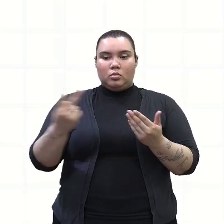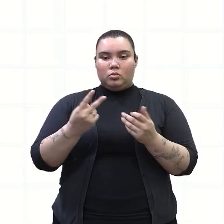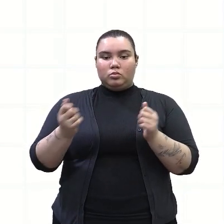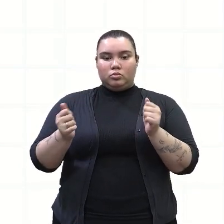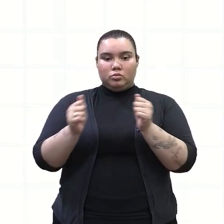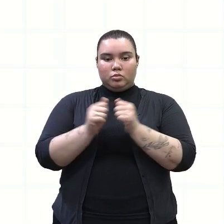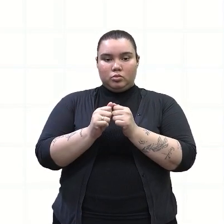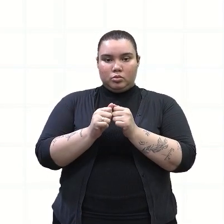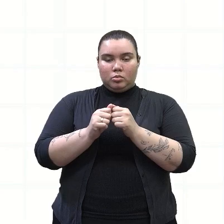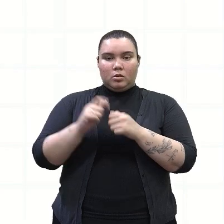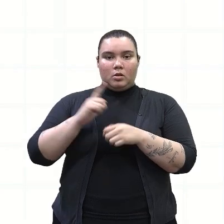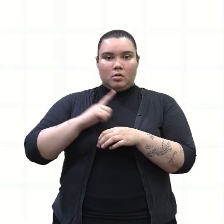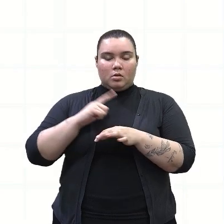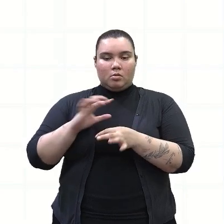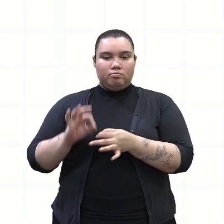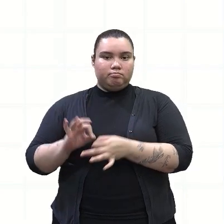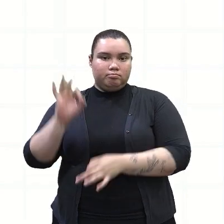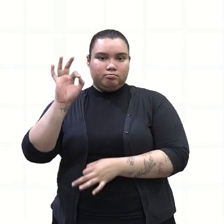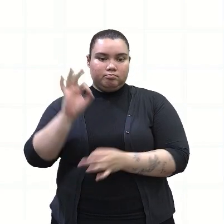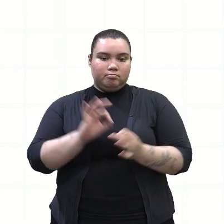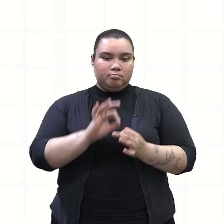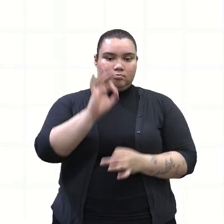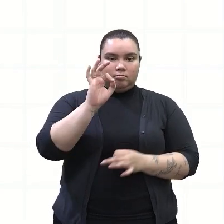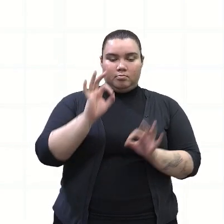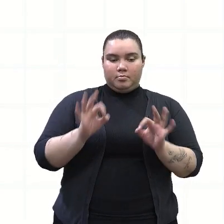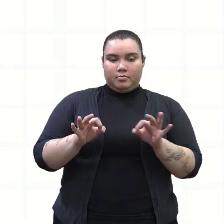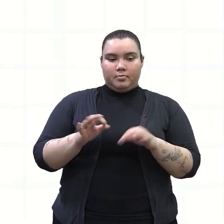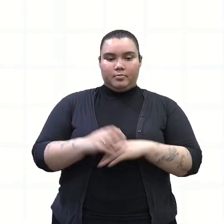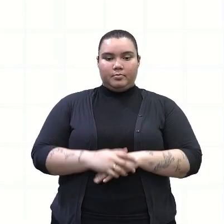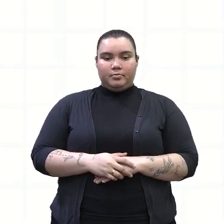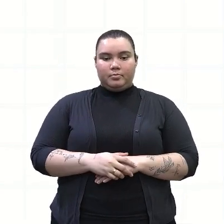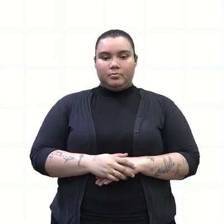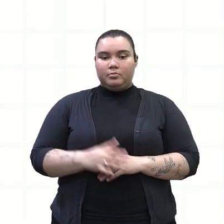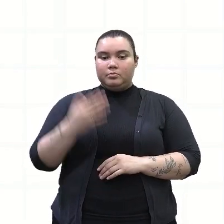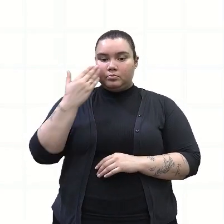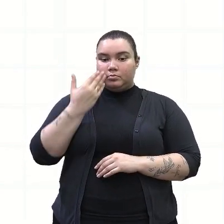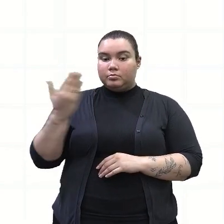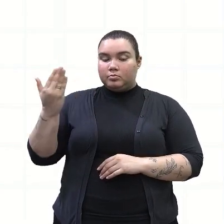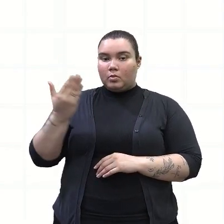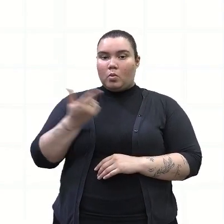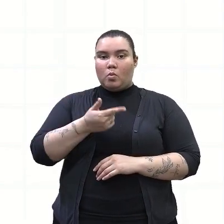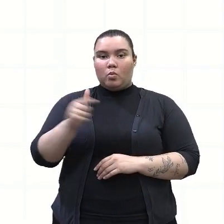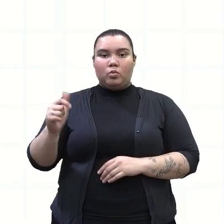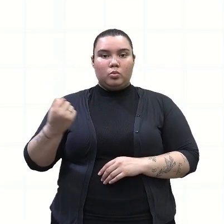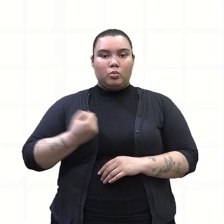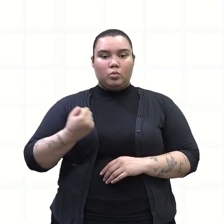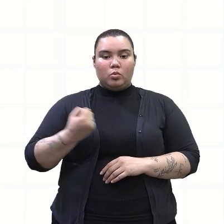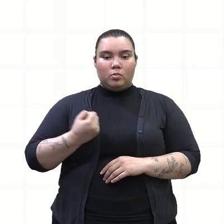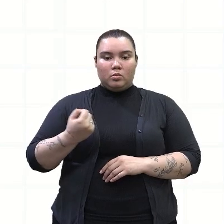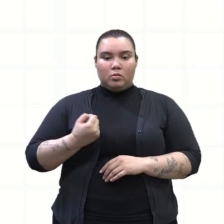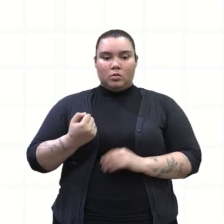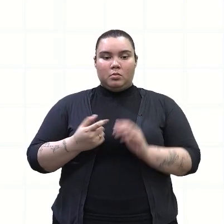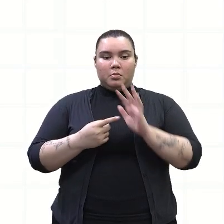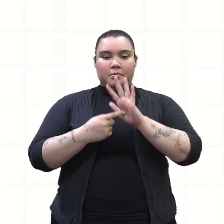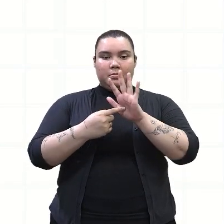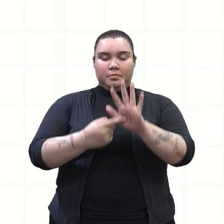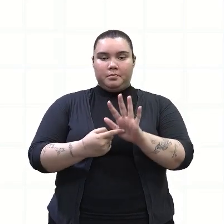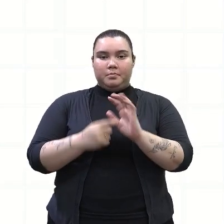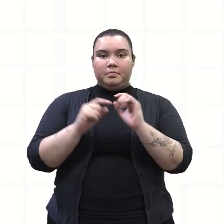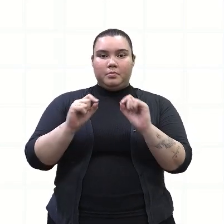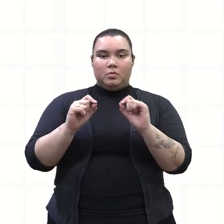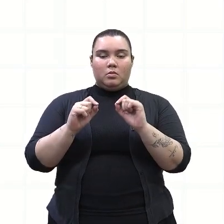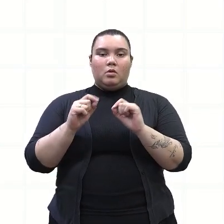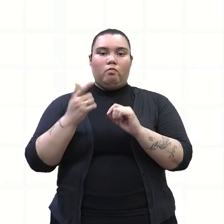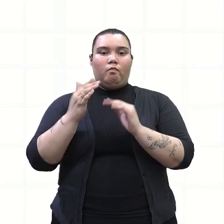dá esse total, right? Essa outra medida aqui, né? Essa outra medida em Londres que o pessoal utiliza